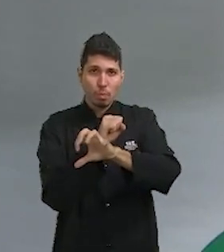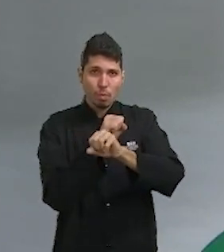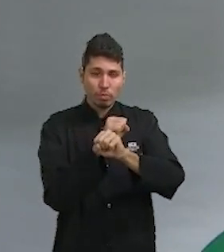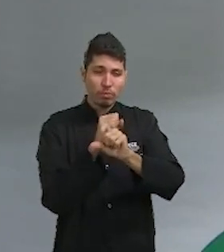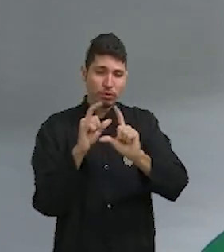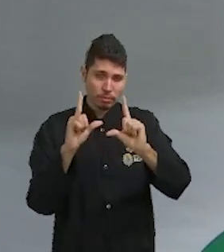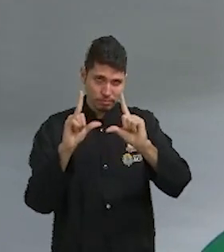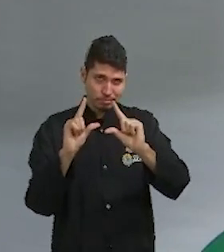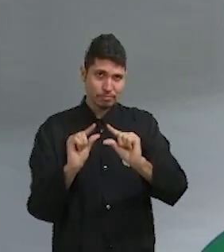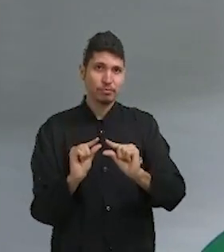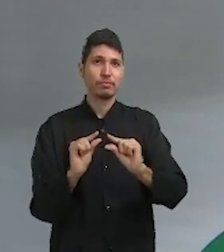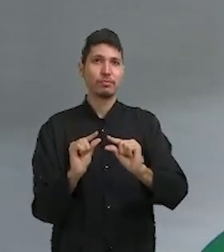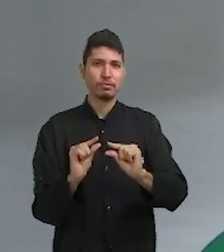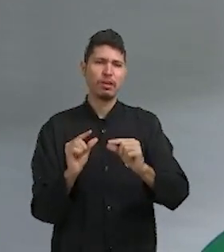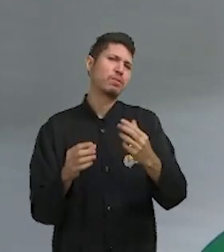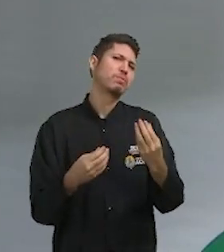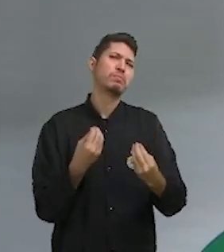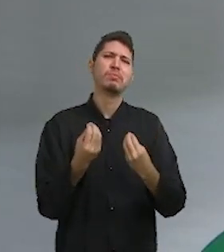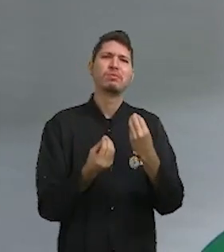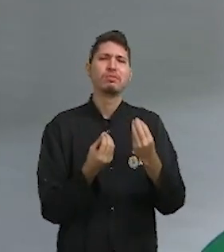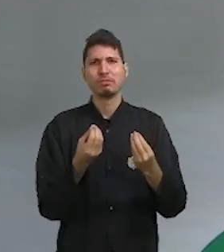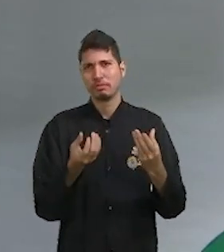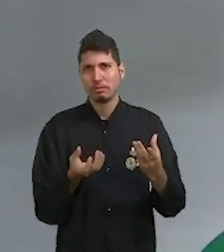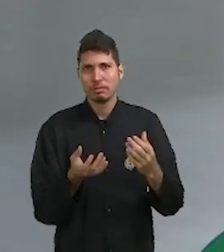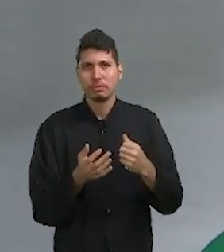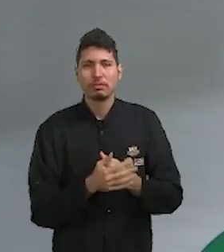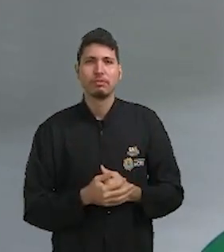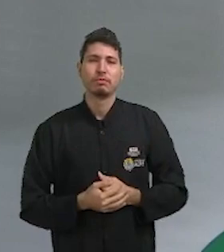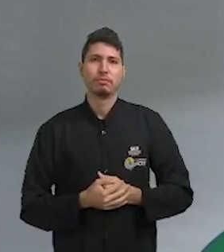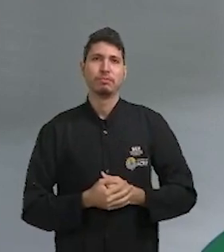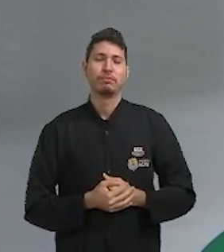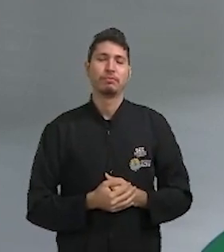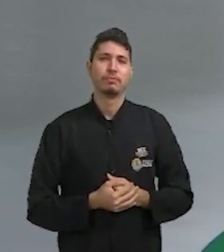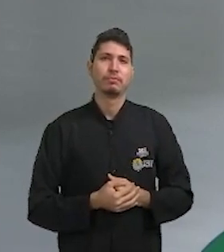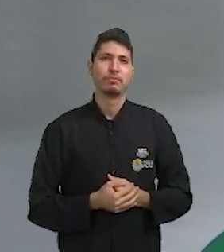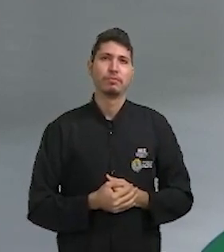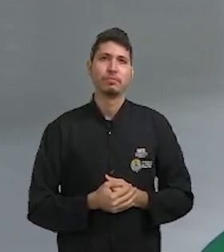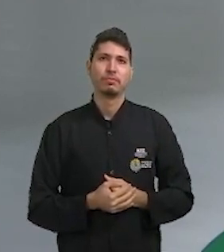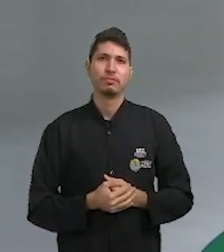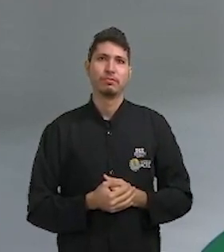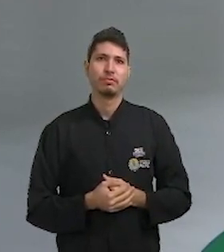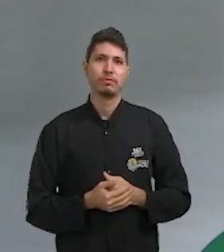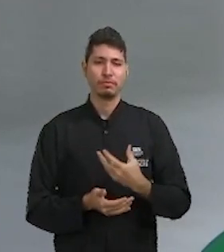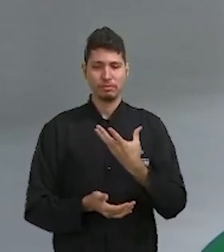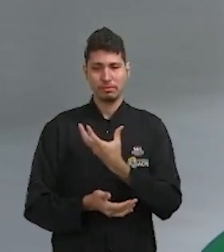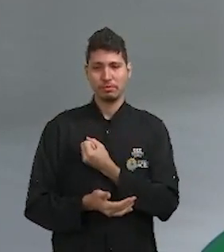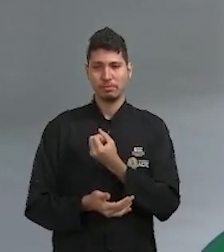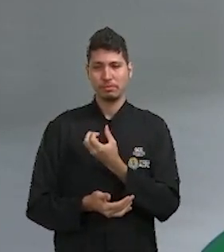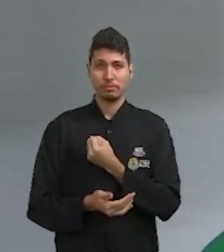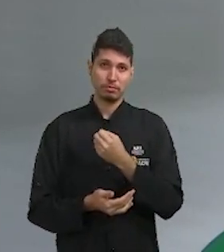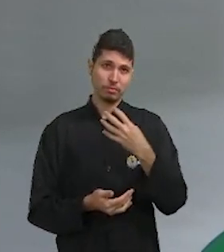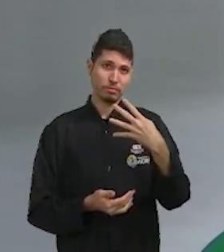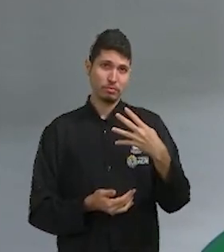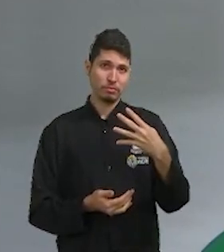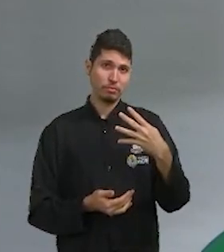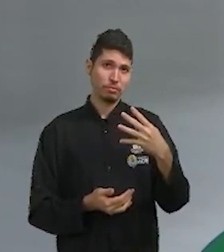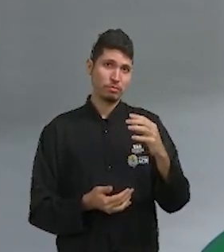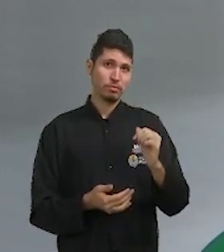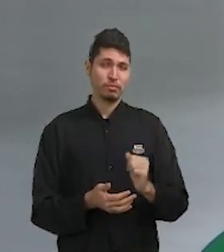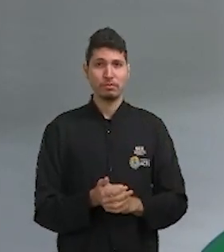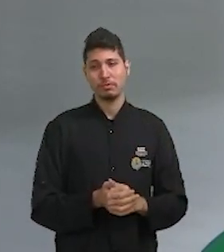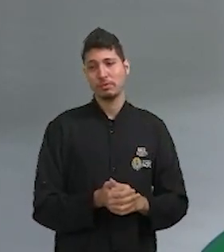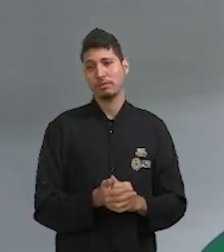diminuir, tá? Como assim? Ele partiu do NOx número 4 para o NOx